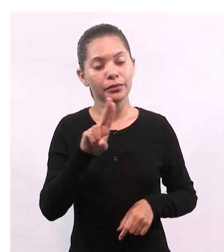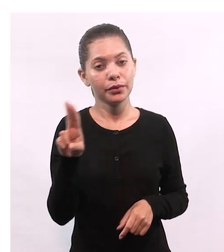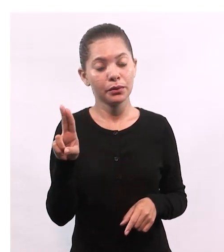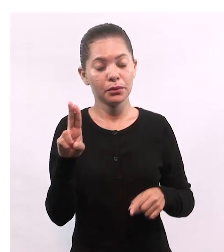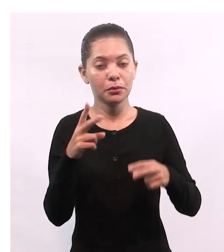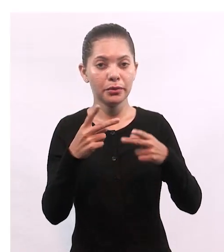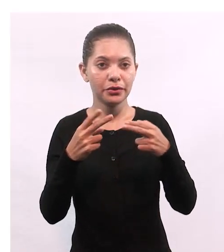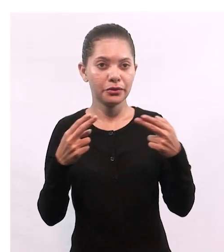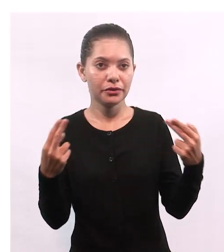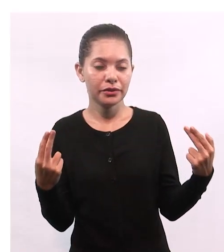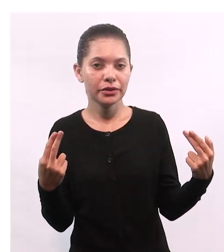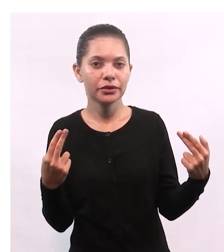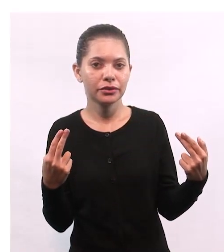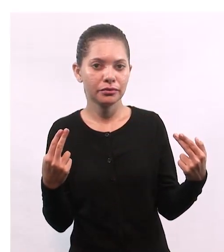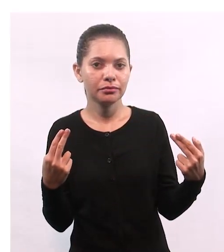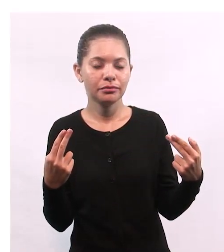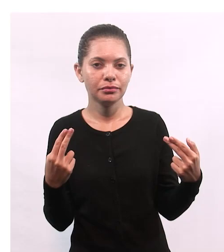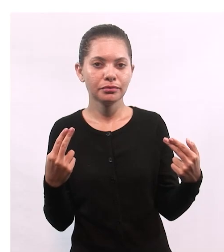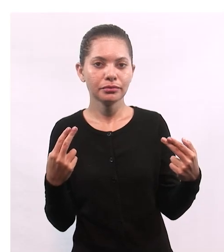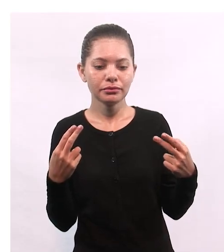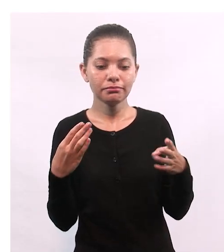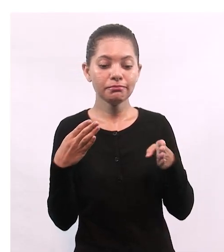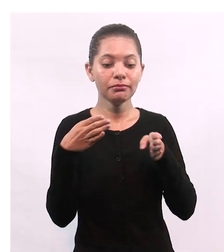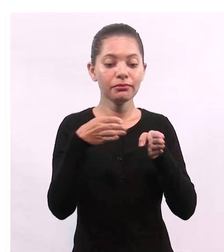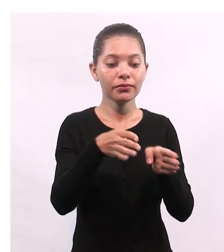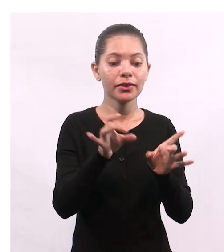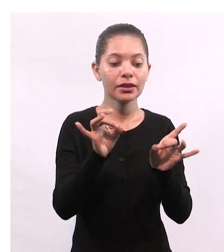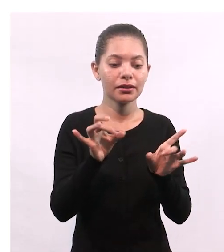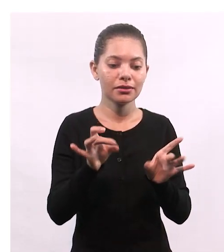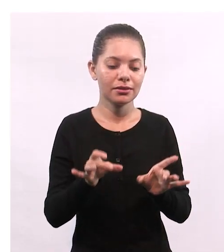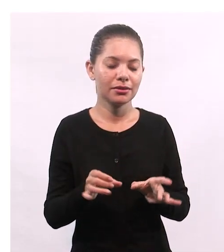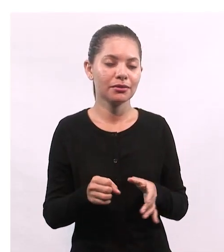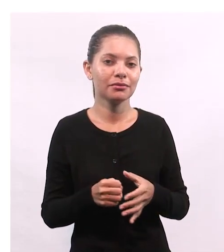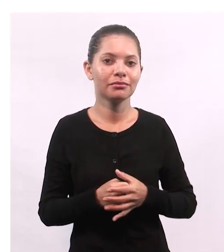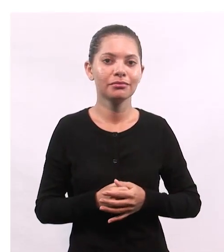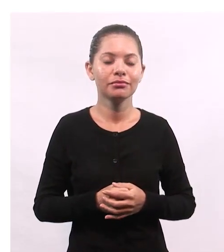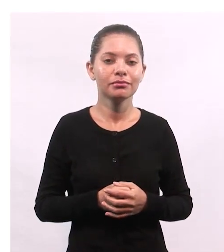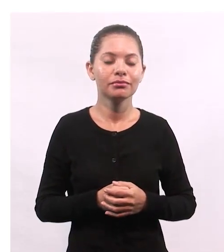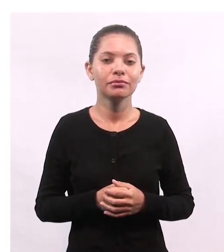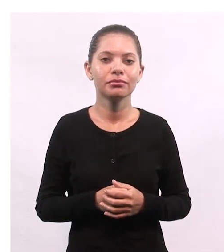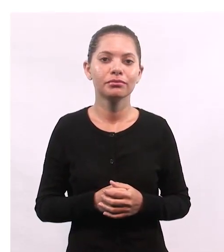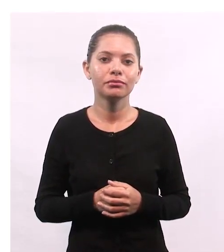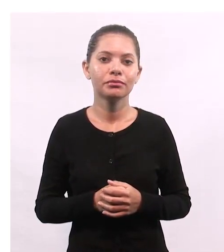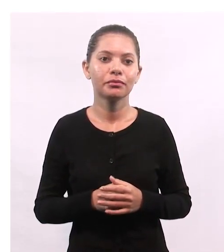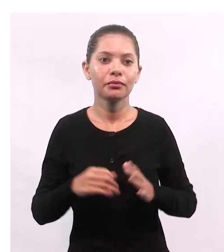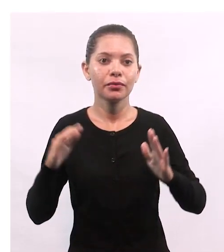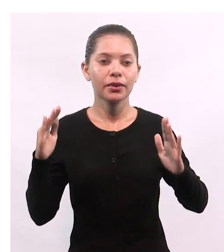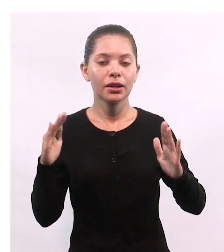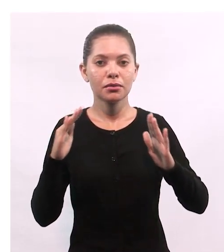figura, ela recebe um nome diferente do paralelepípedo, porque é uma especificidade de um paralelepípedo.